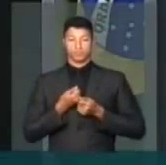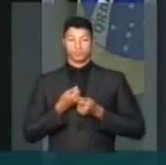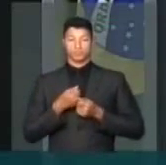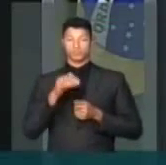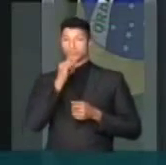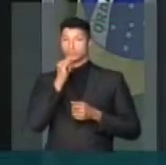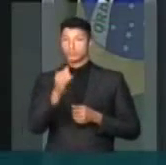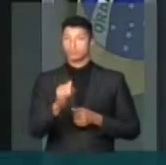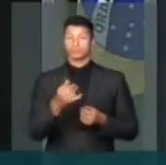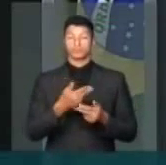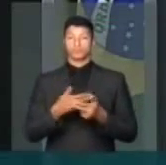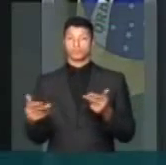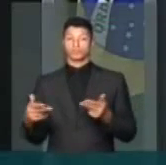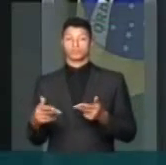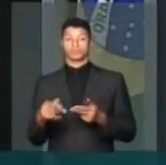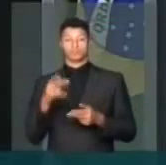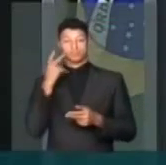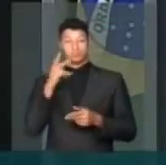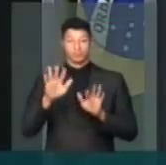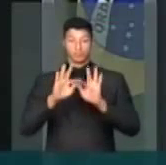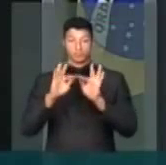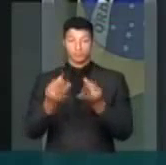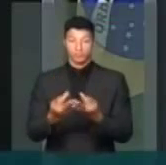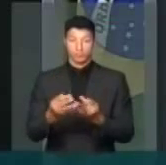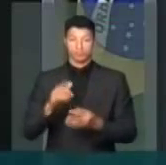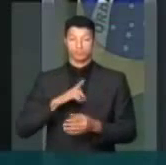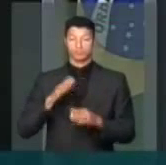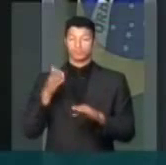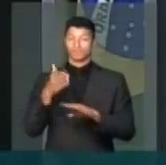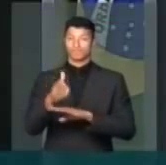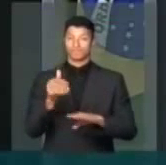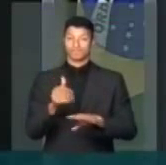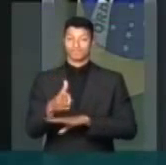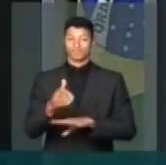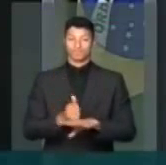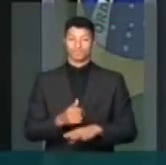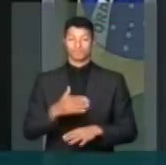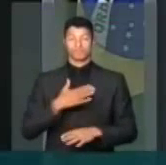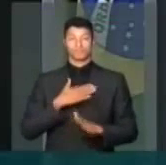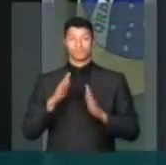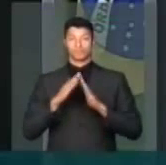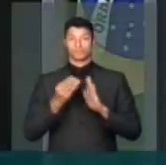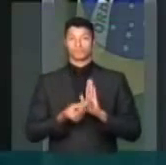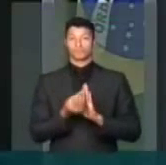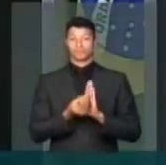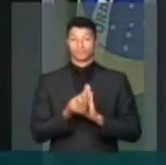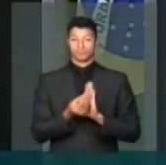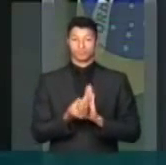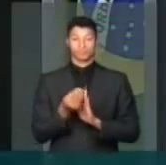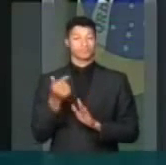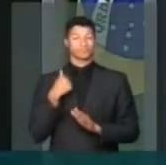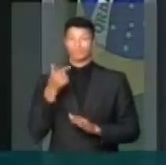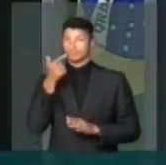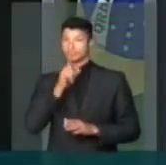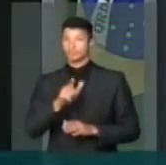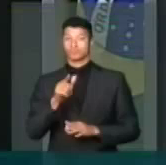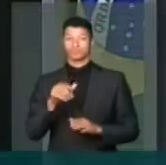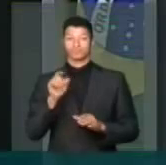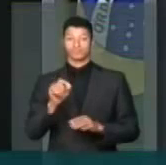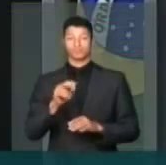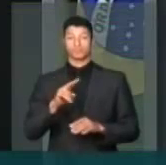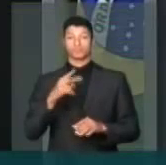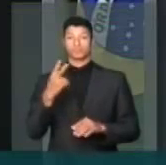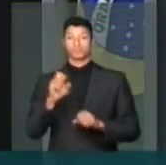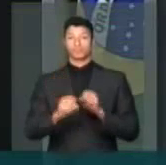de eletrodomésticos para as famílias que tinham acesso ao Minha Casa Minha Vida, não durou mais do